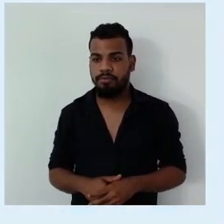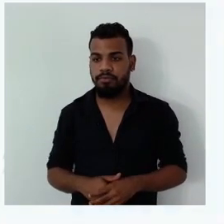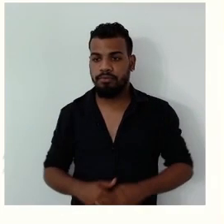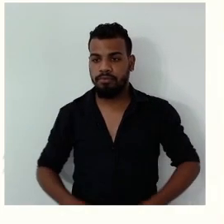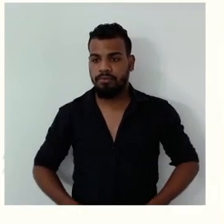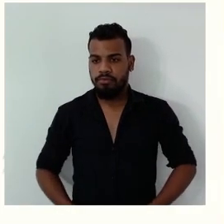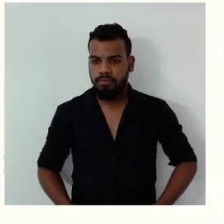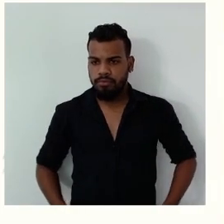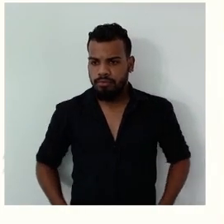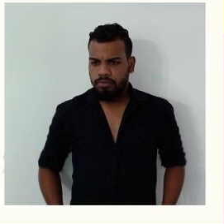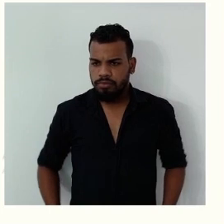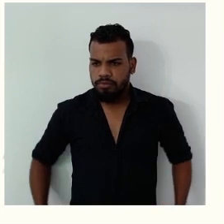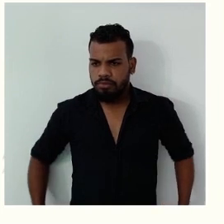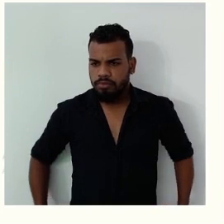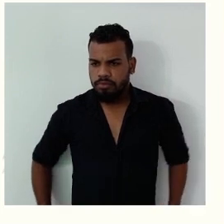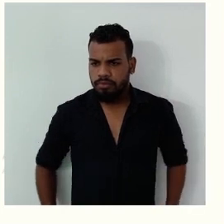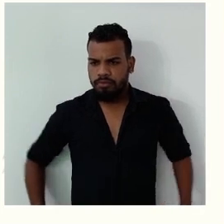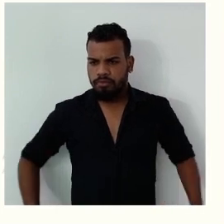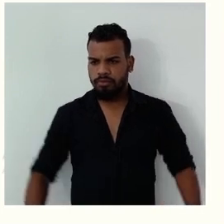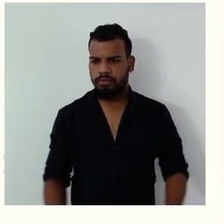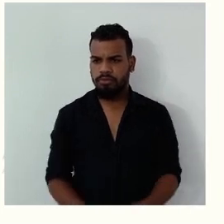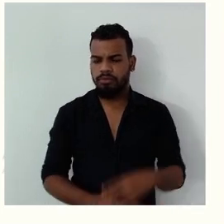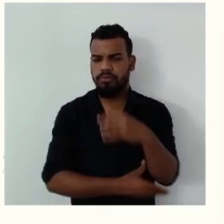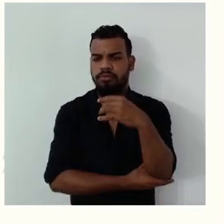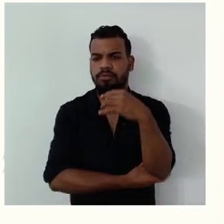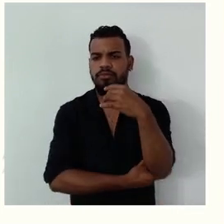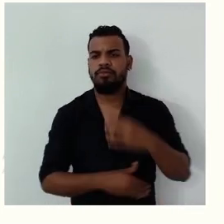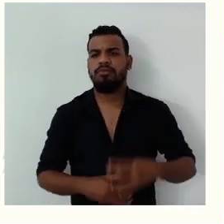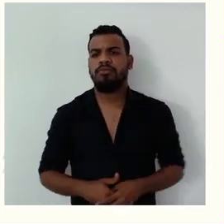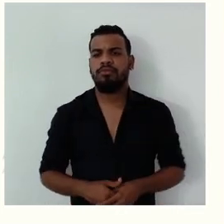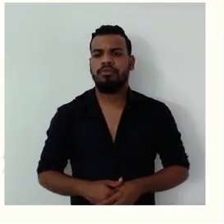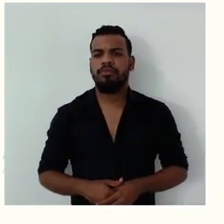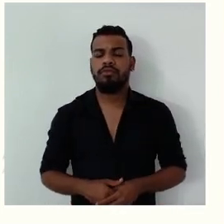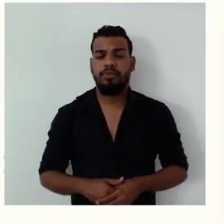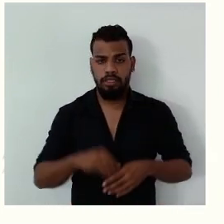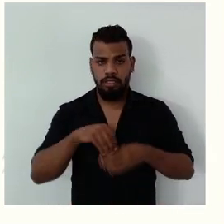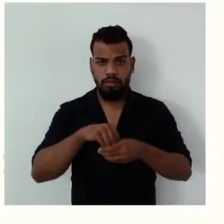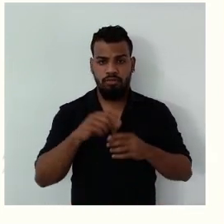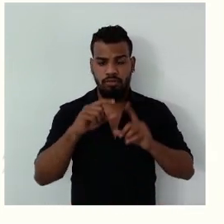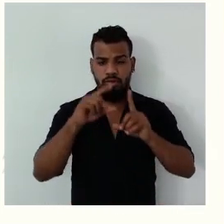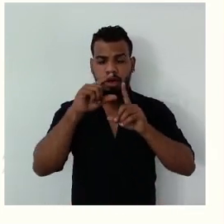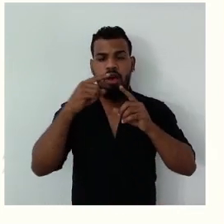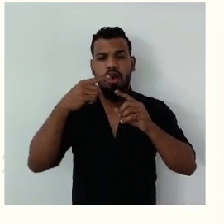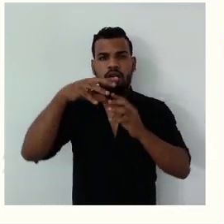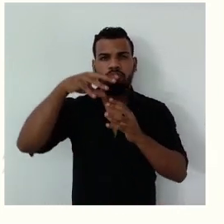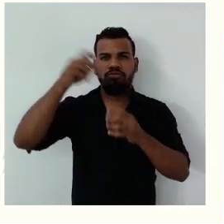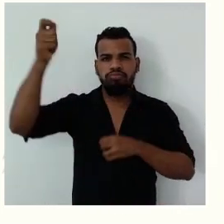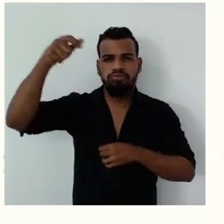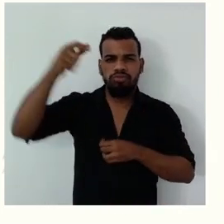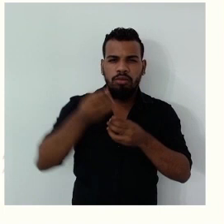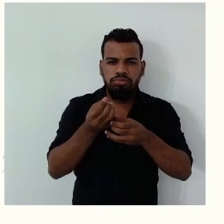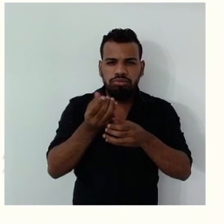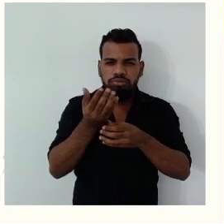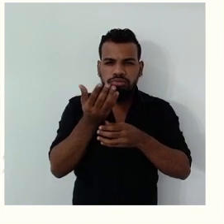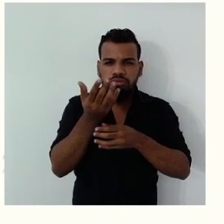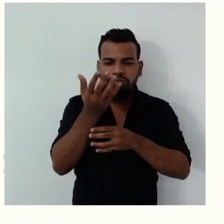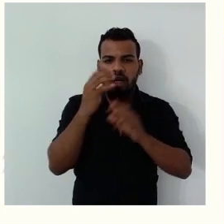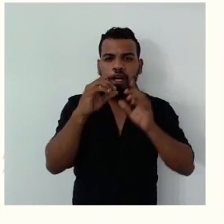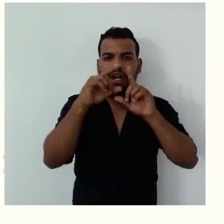Seguinte, dentro de um recipiente há um líquido que perdeu, por meio de evaporação, 5% do seu